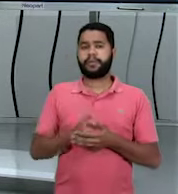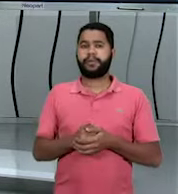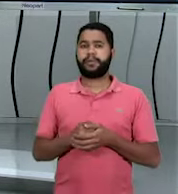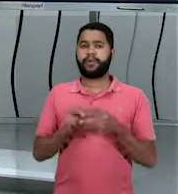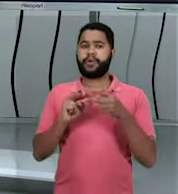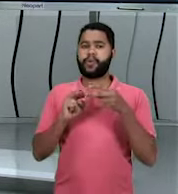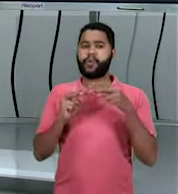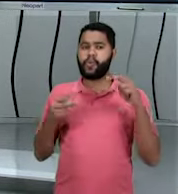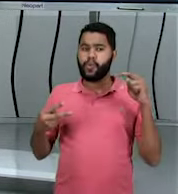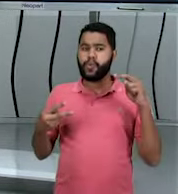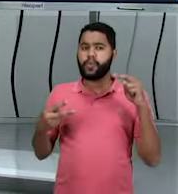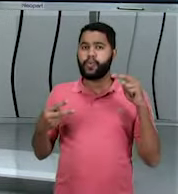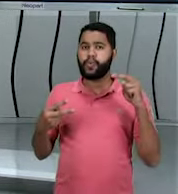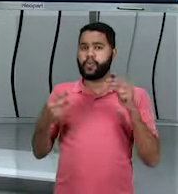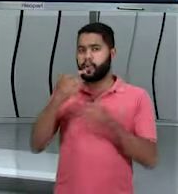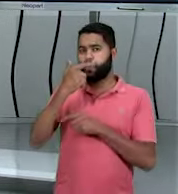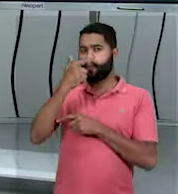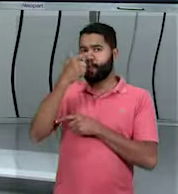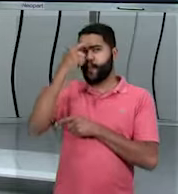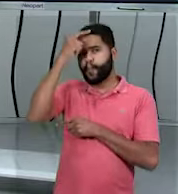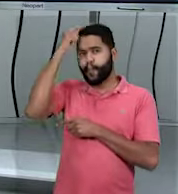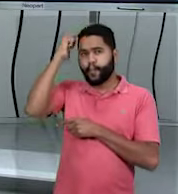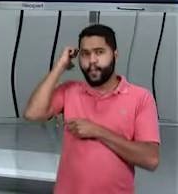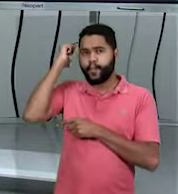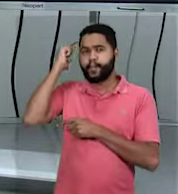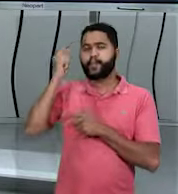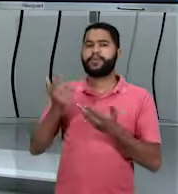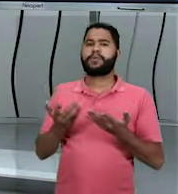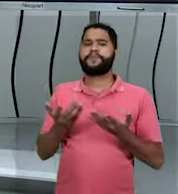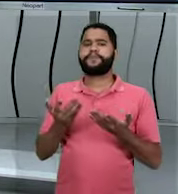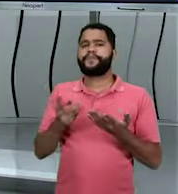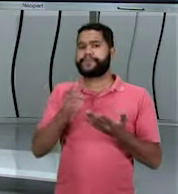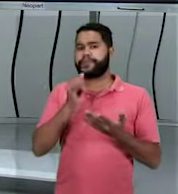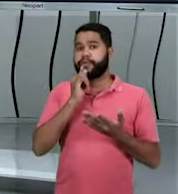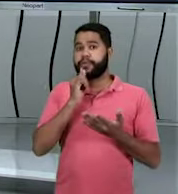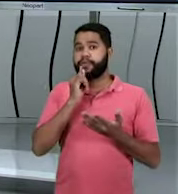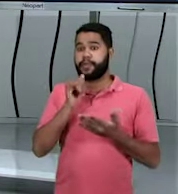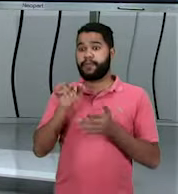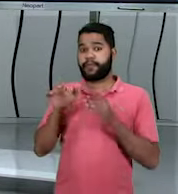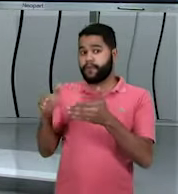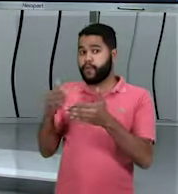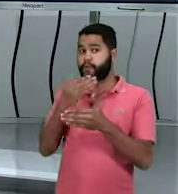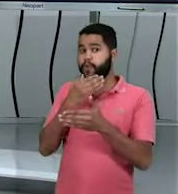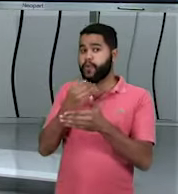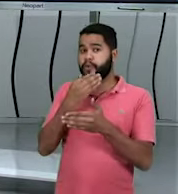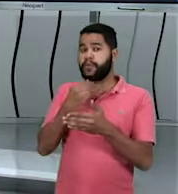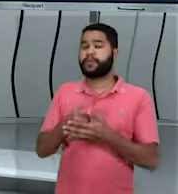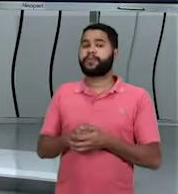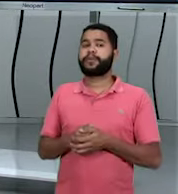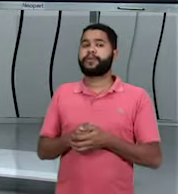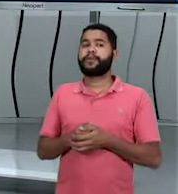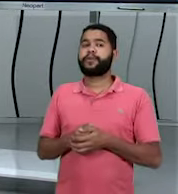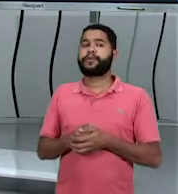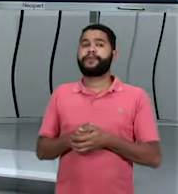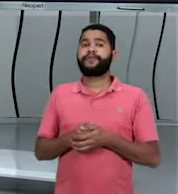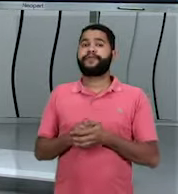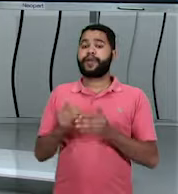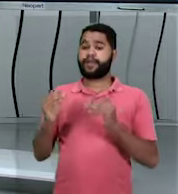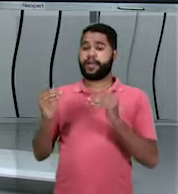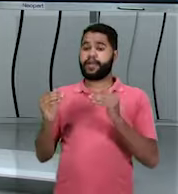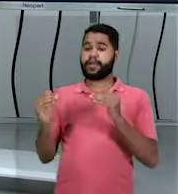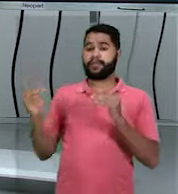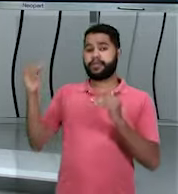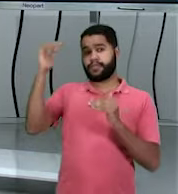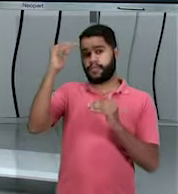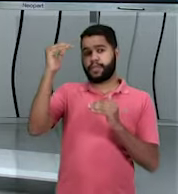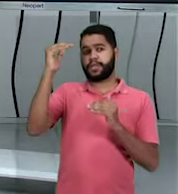então, relacionado com a calvície, quando ele vai estar no homem, ele vai ser dominante devido, então, à produção